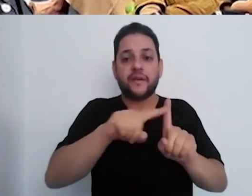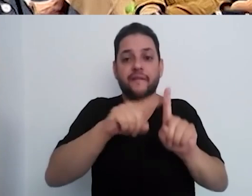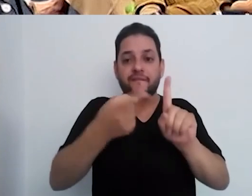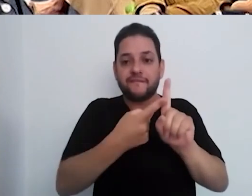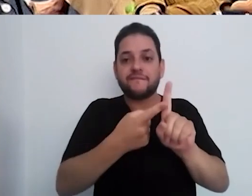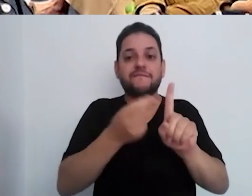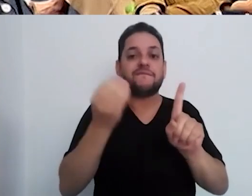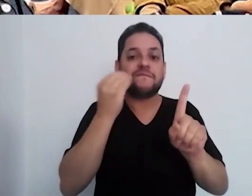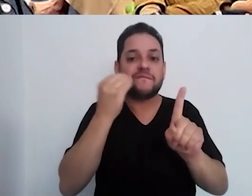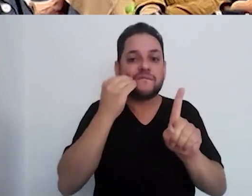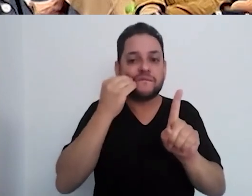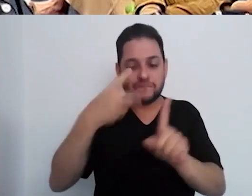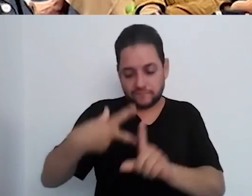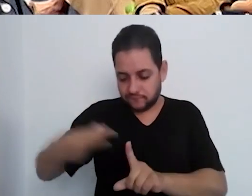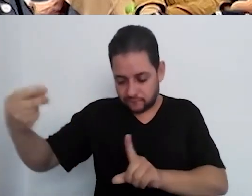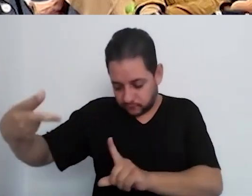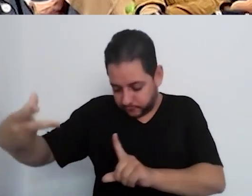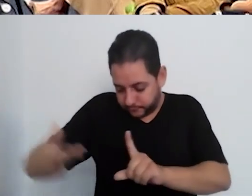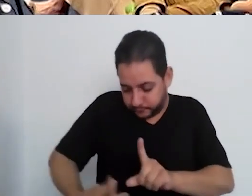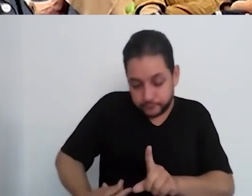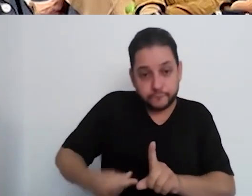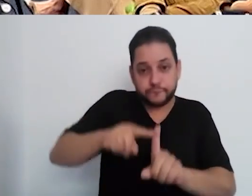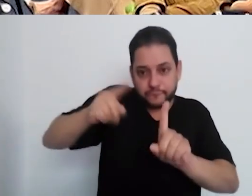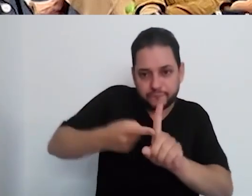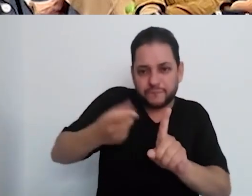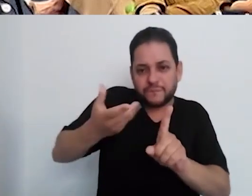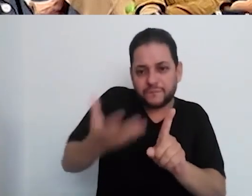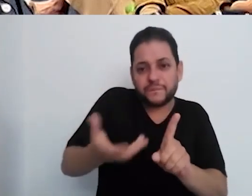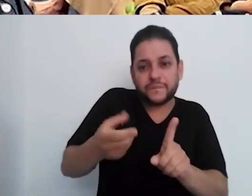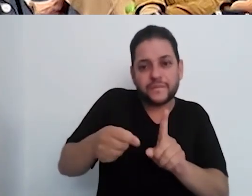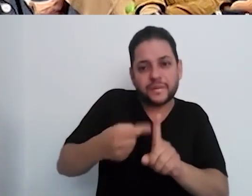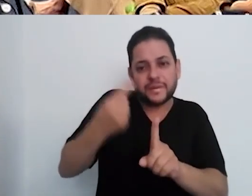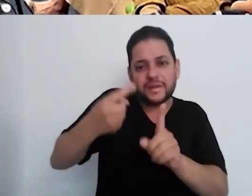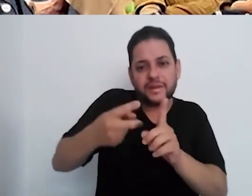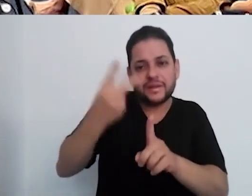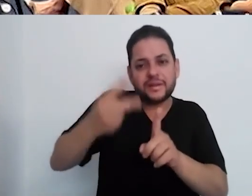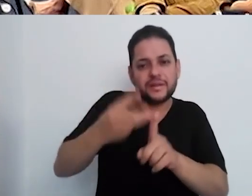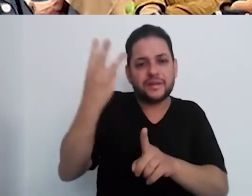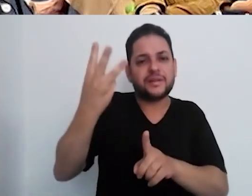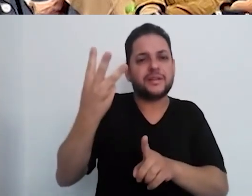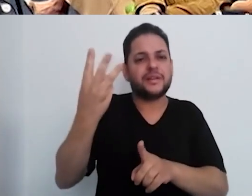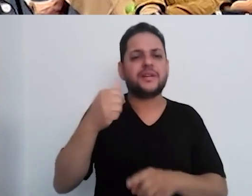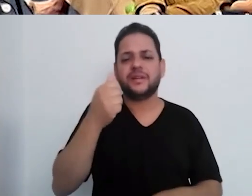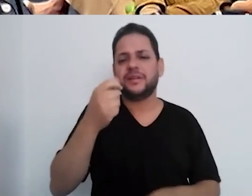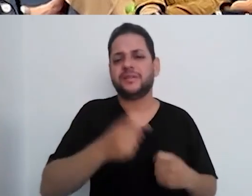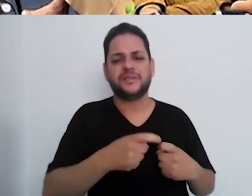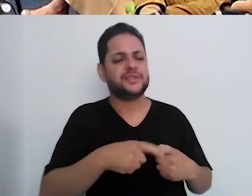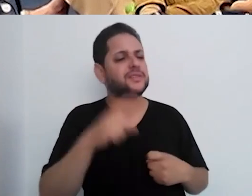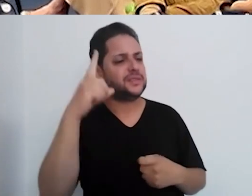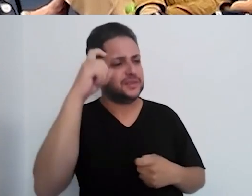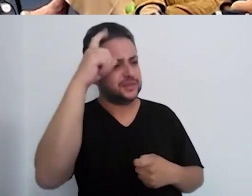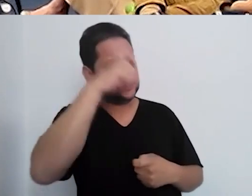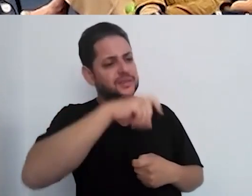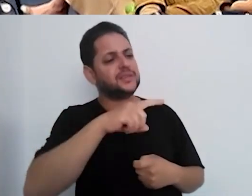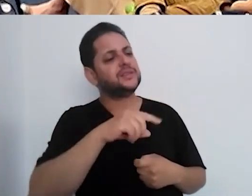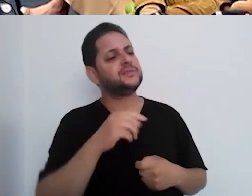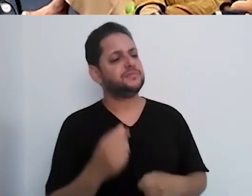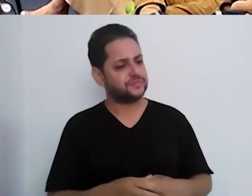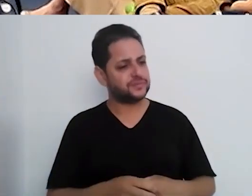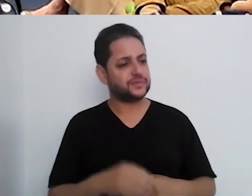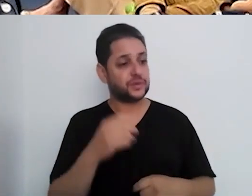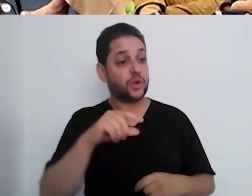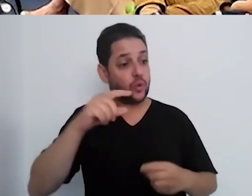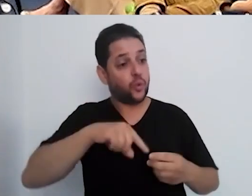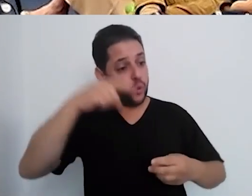faz muito tempo isso. E aí o médico, na ocasião, chegou e falou assim, Renata, tá difícil, na sua próxima